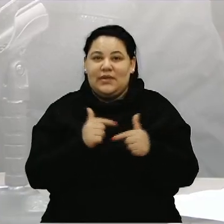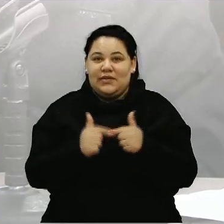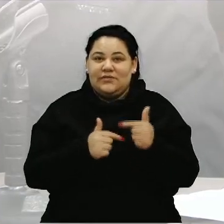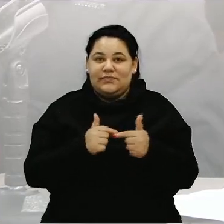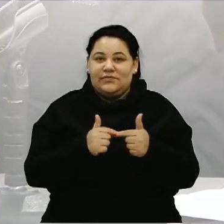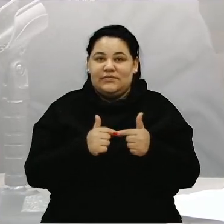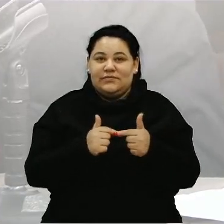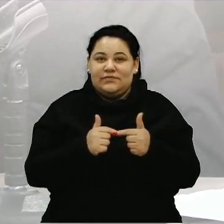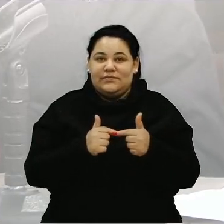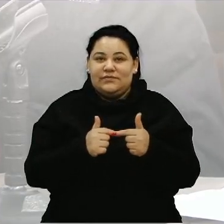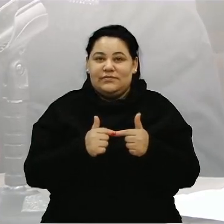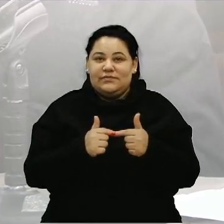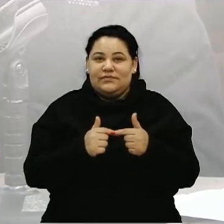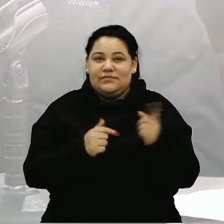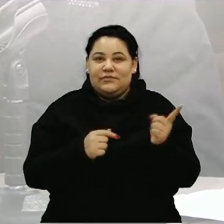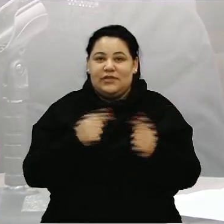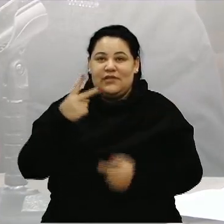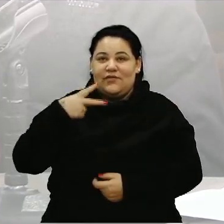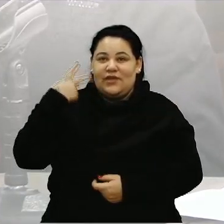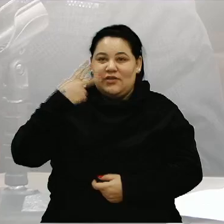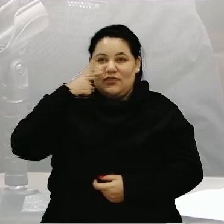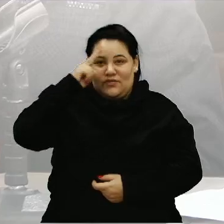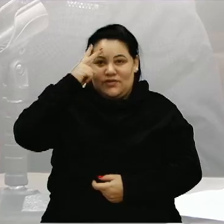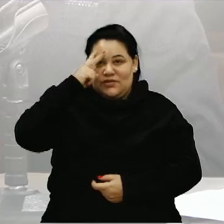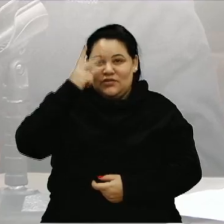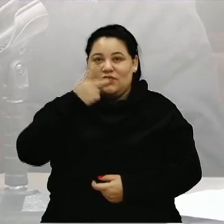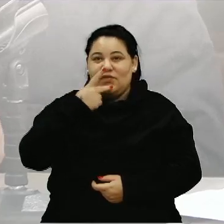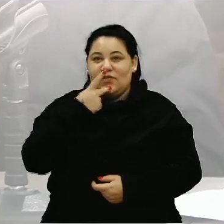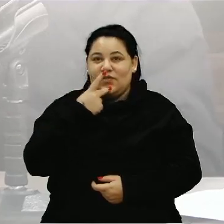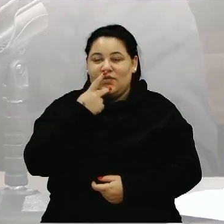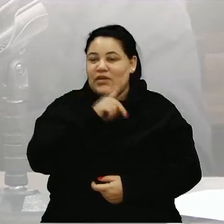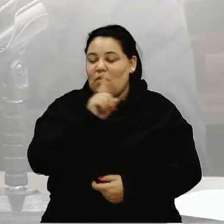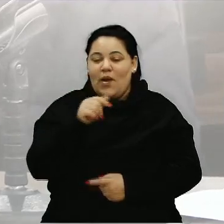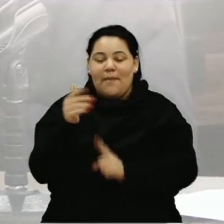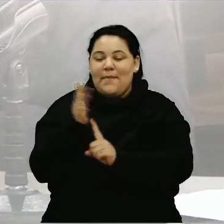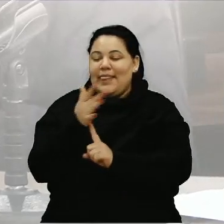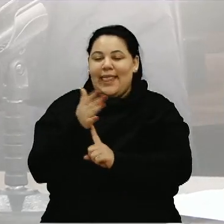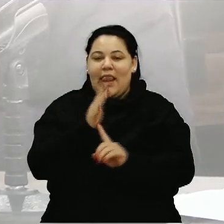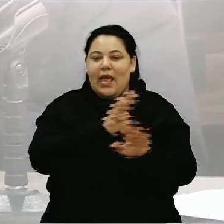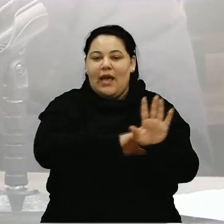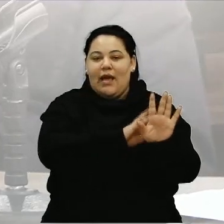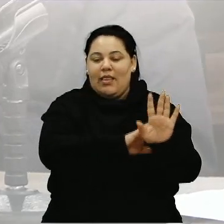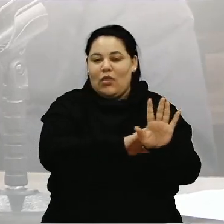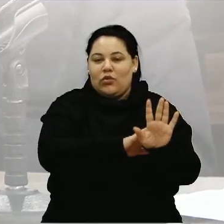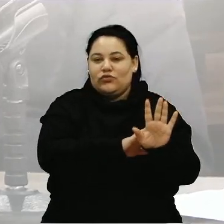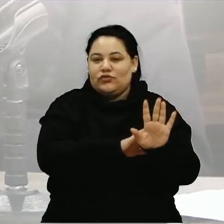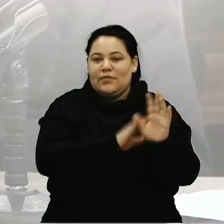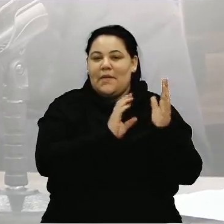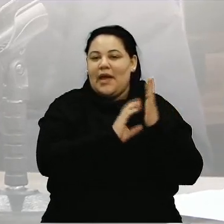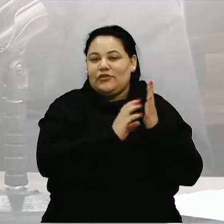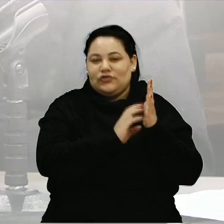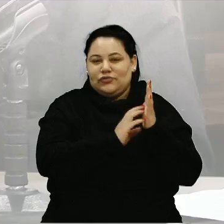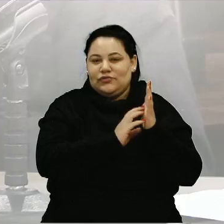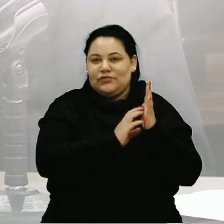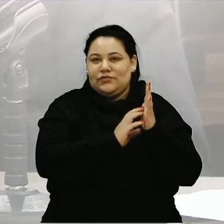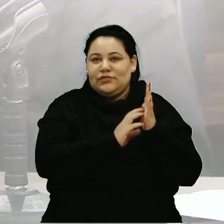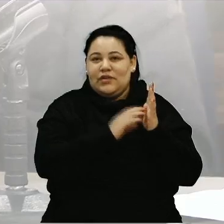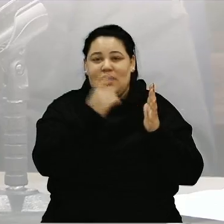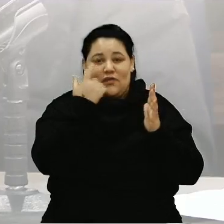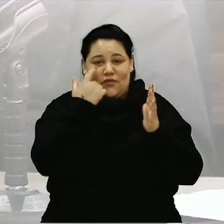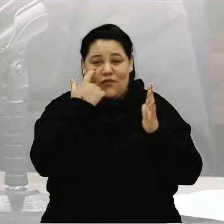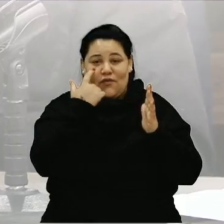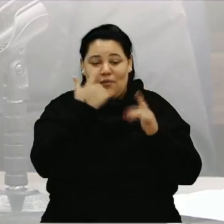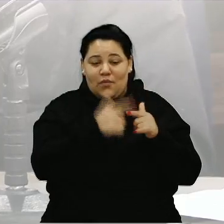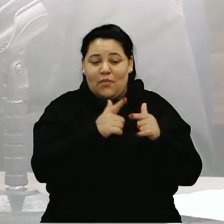Velocino, quando o senhor falou, não é bandeira política, cor partidária. Quando eu vou ver um problema